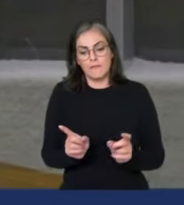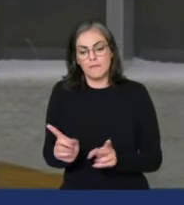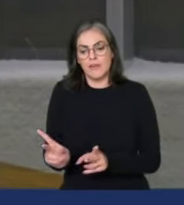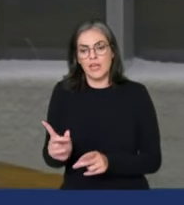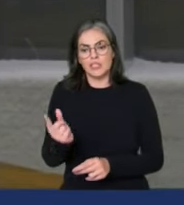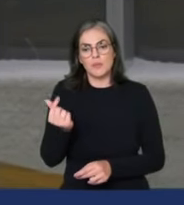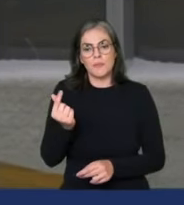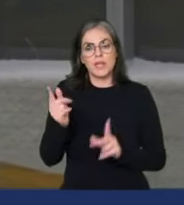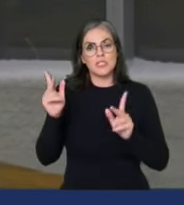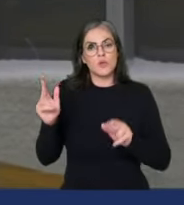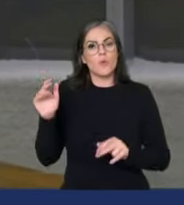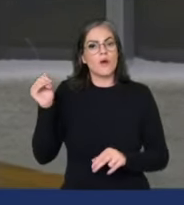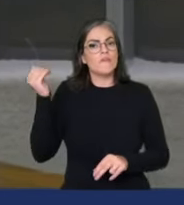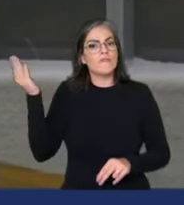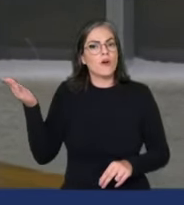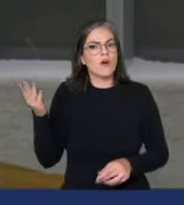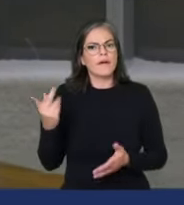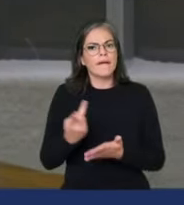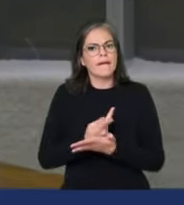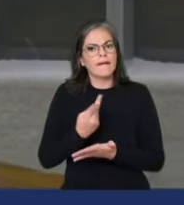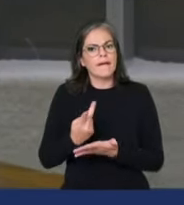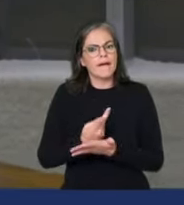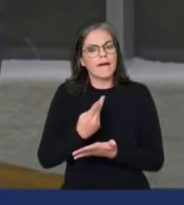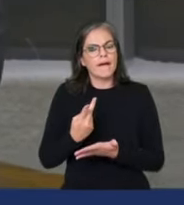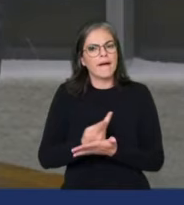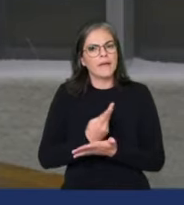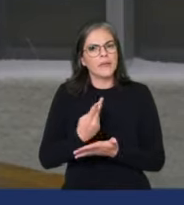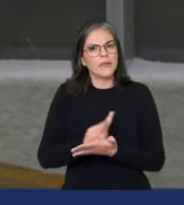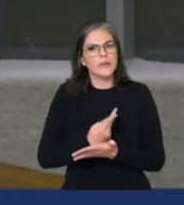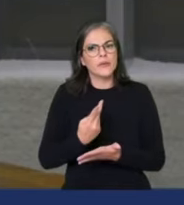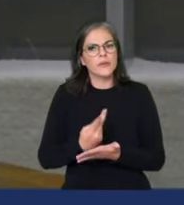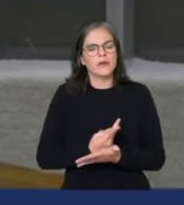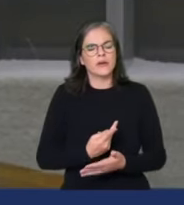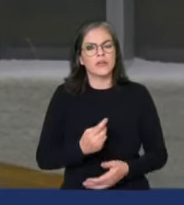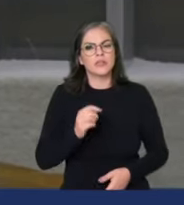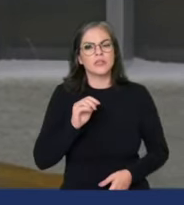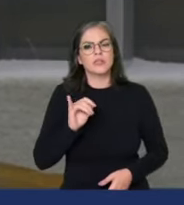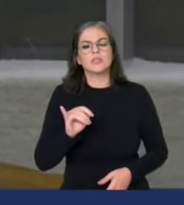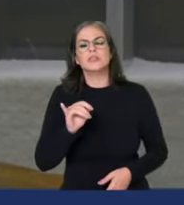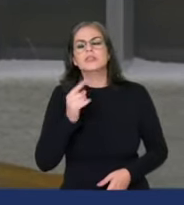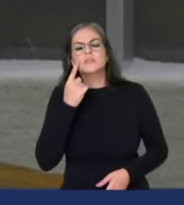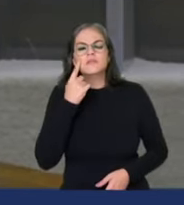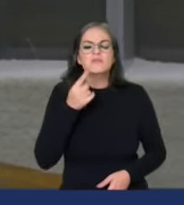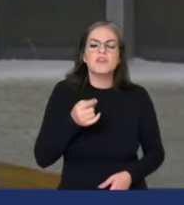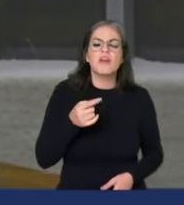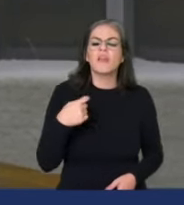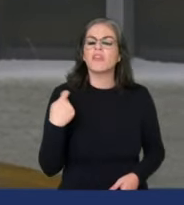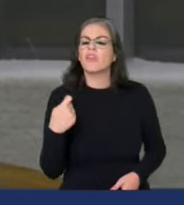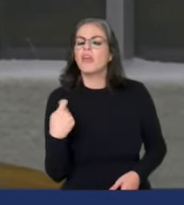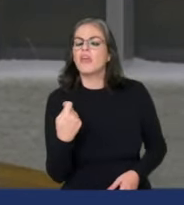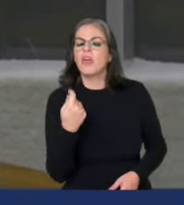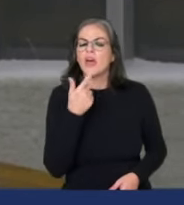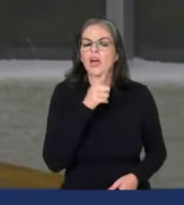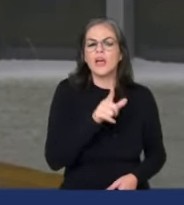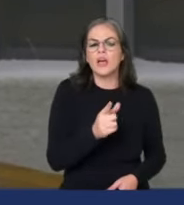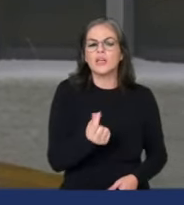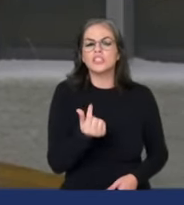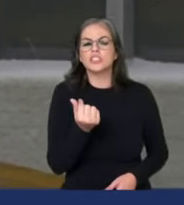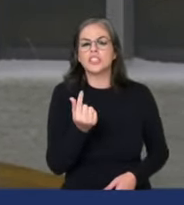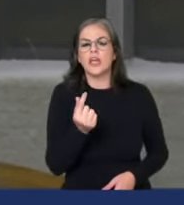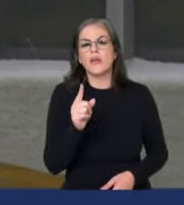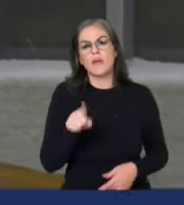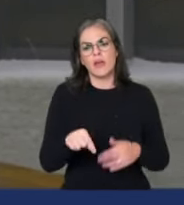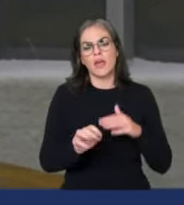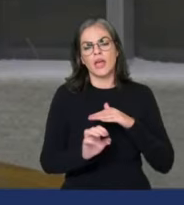erro. E aí, se a gente for buscar saber quem está ganhando com isso, pega o lucro da Petrobras